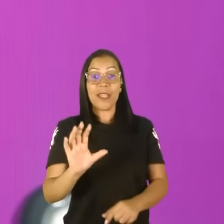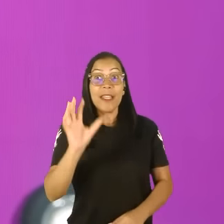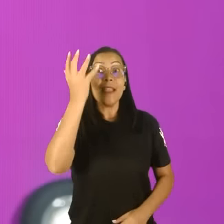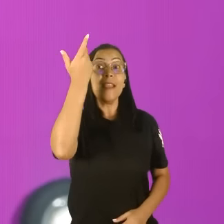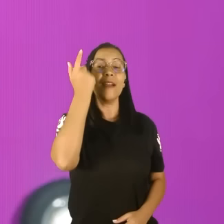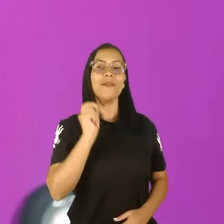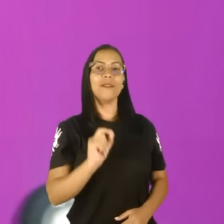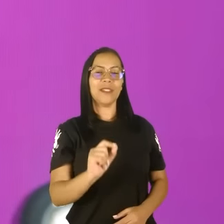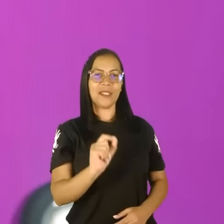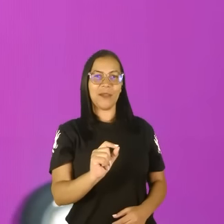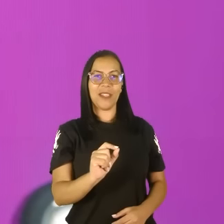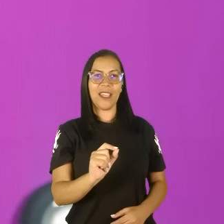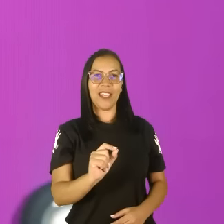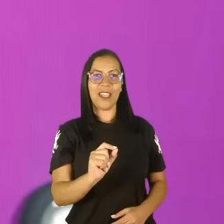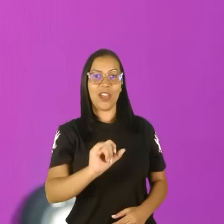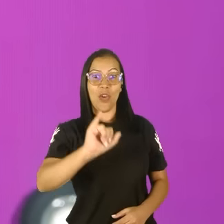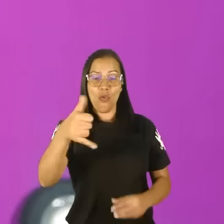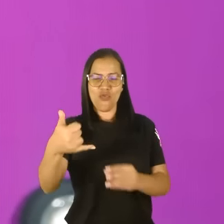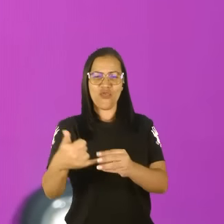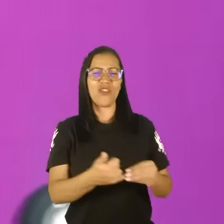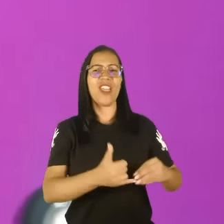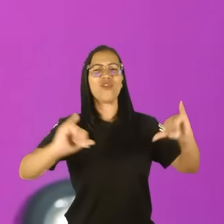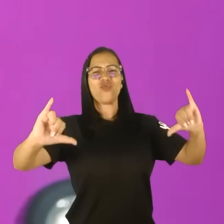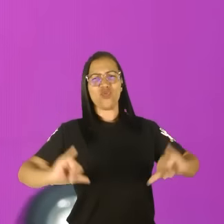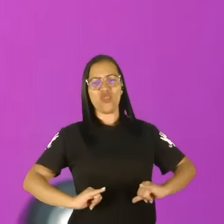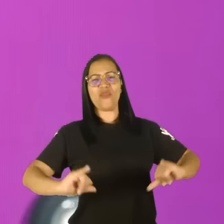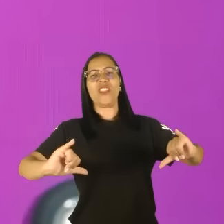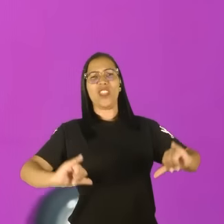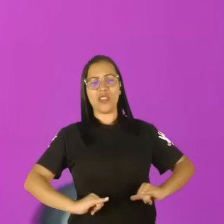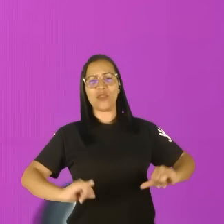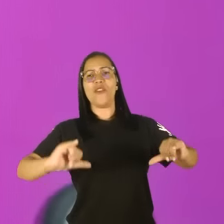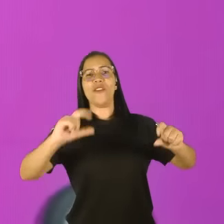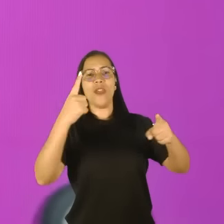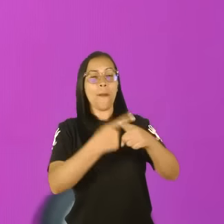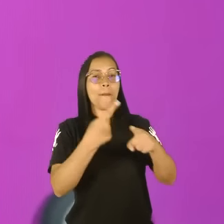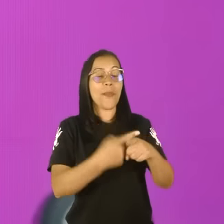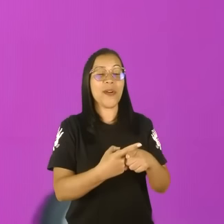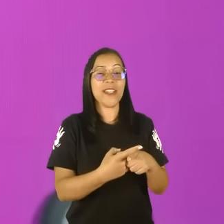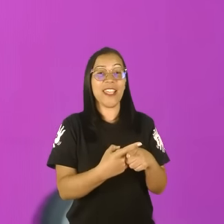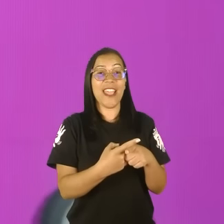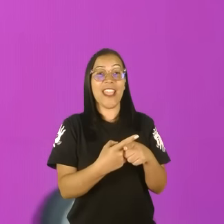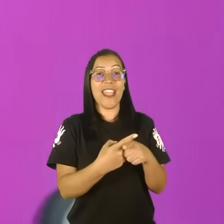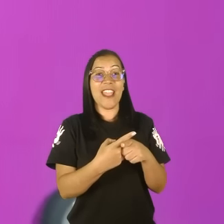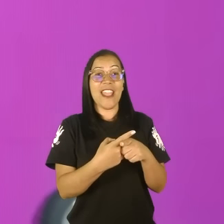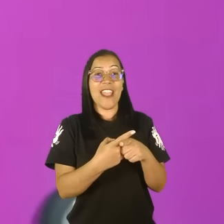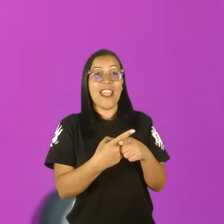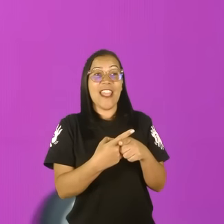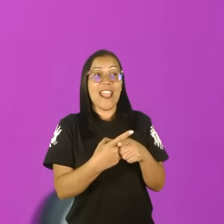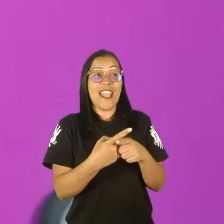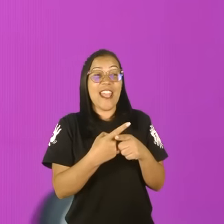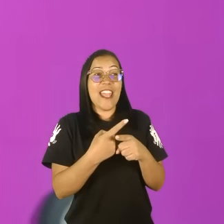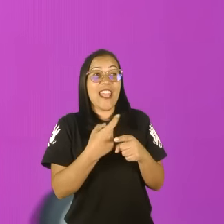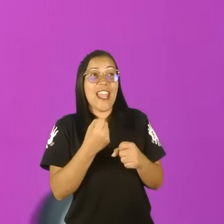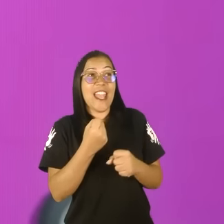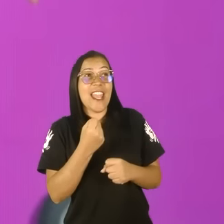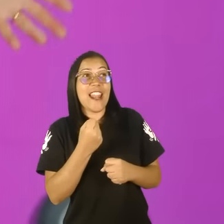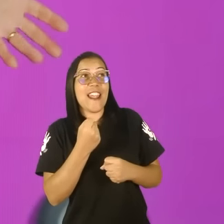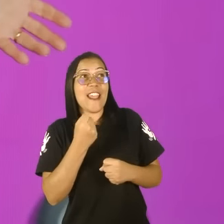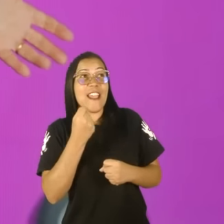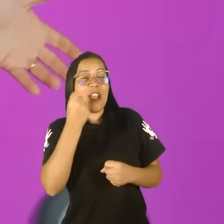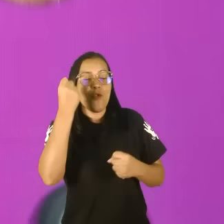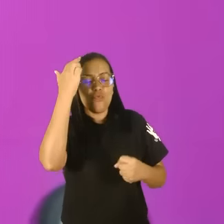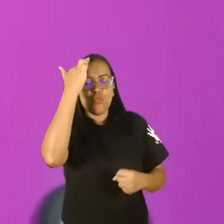anos? 12 anos. E desses 12 anos ele é vendido como escravo, ele vai morar no Egito na casa de Potifar, ele é